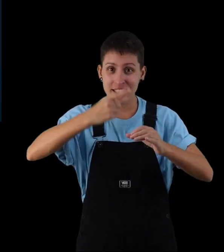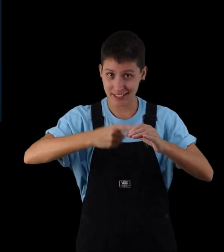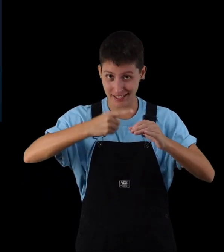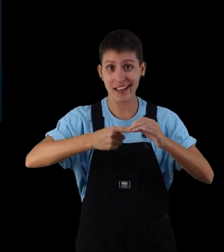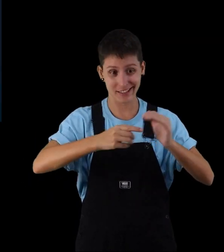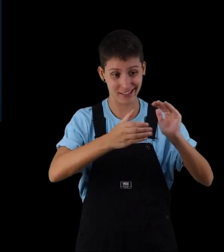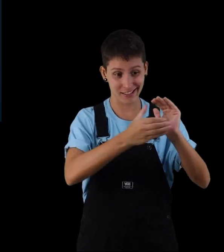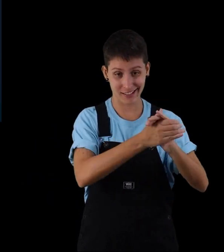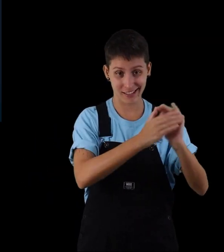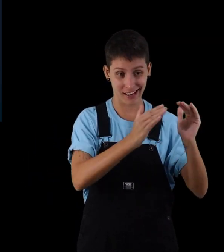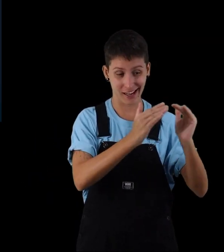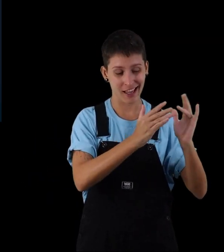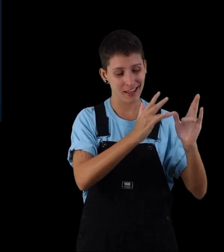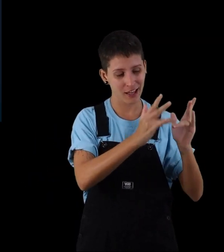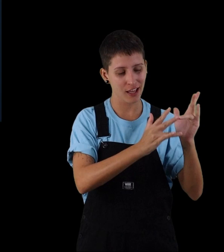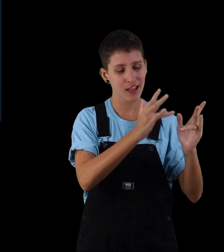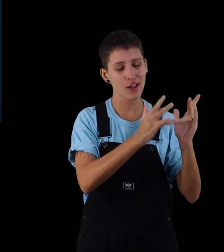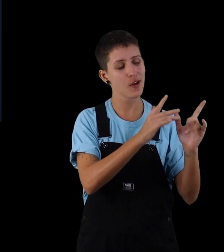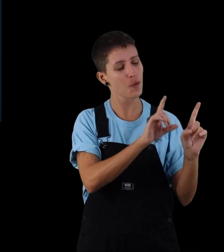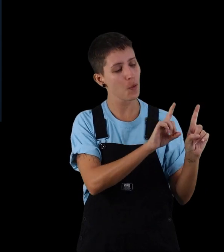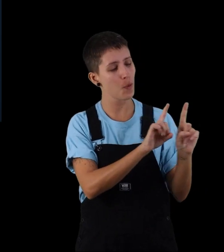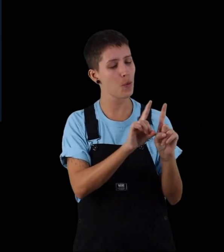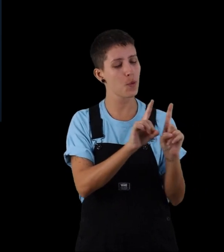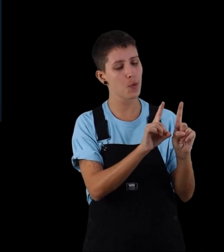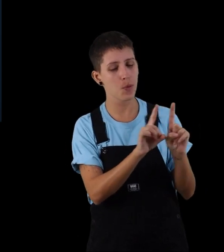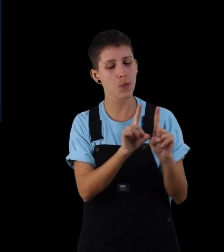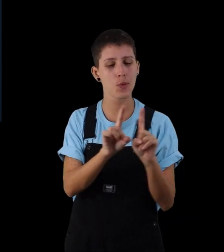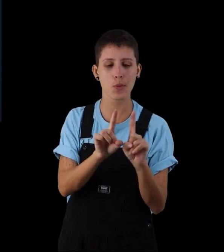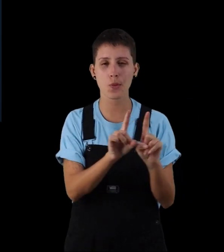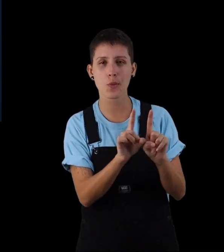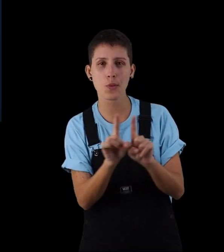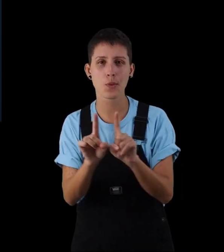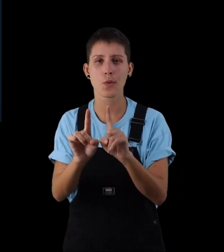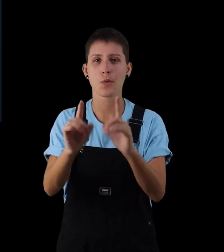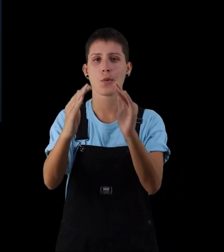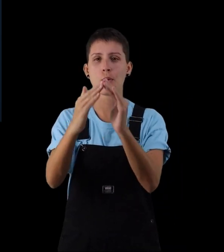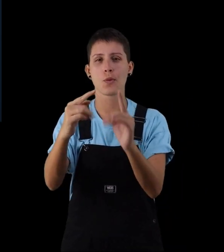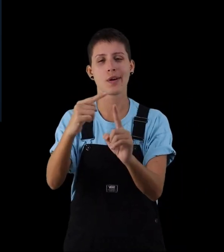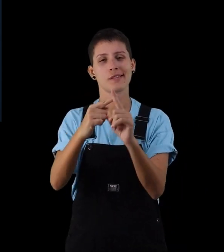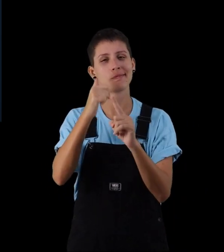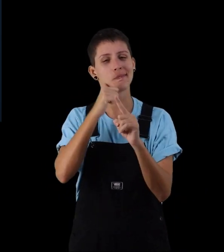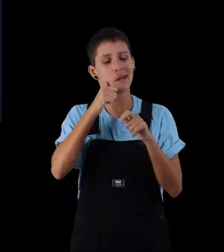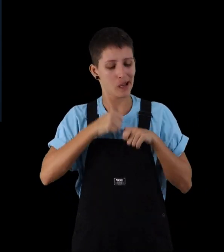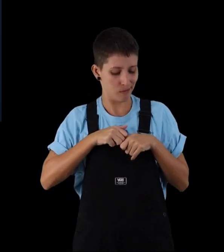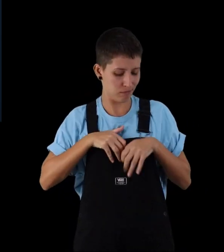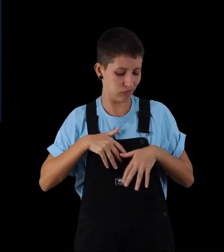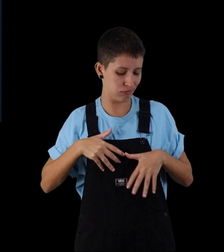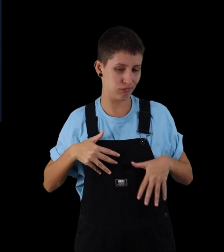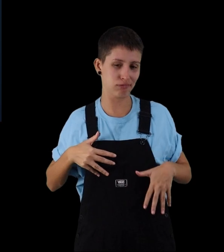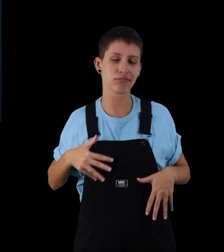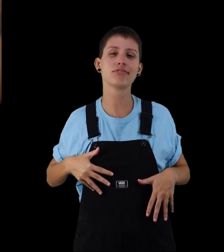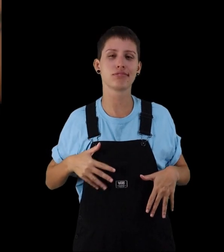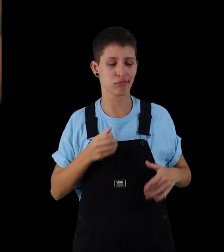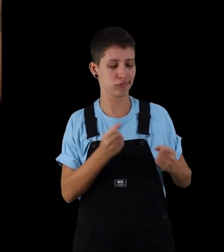Da casa da noiva saía o cortejo até a igreja. Ela, vestindo branco, ia num carro